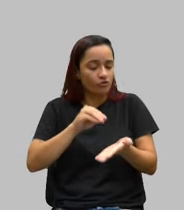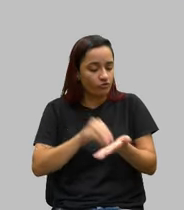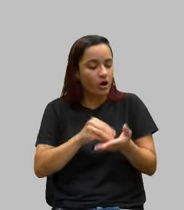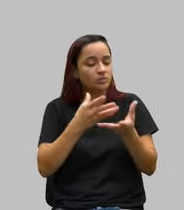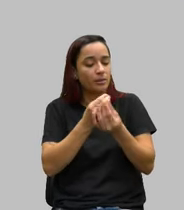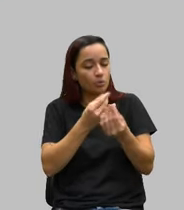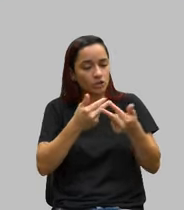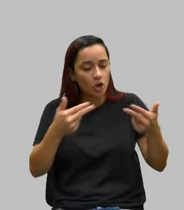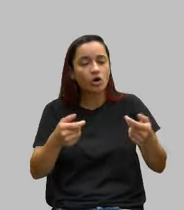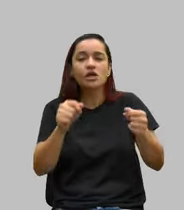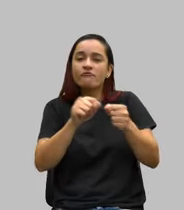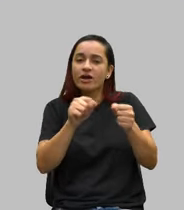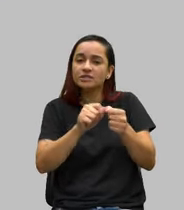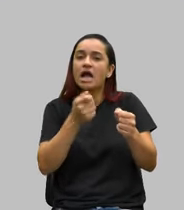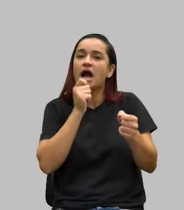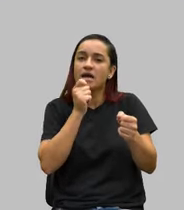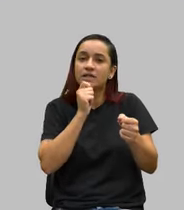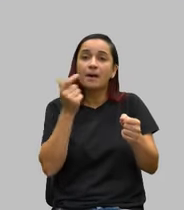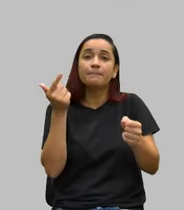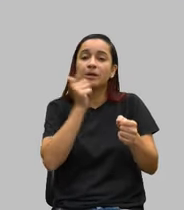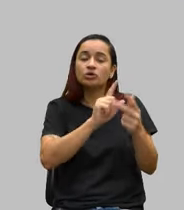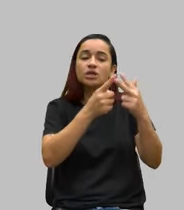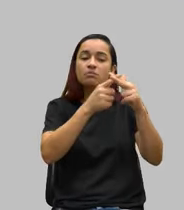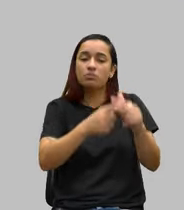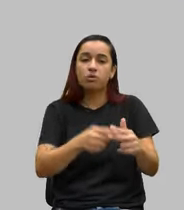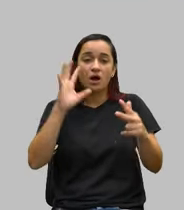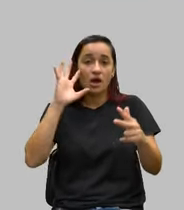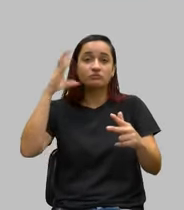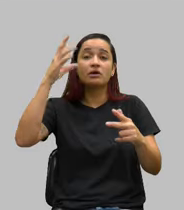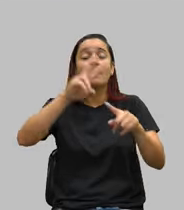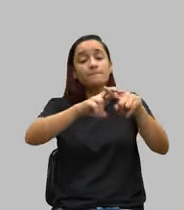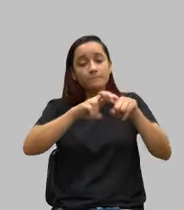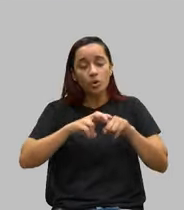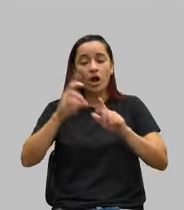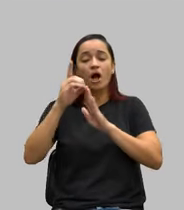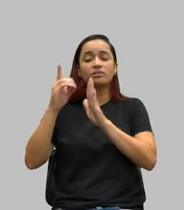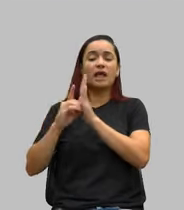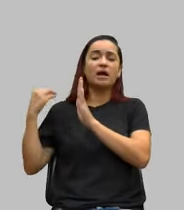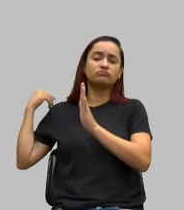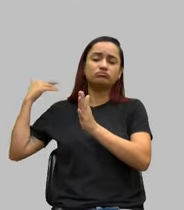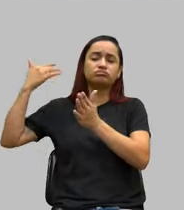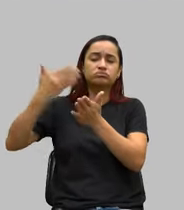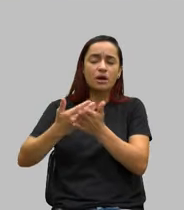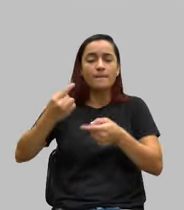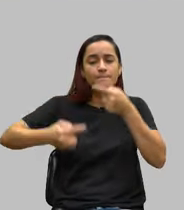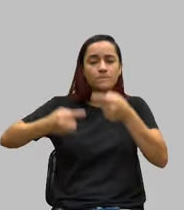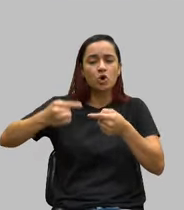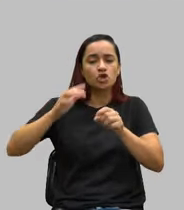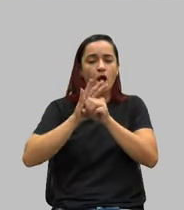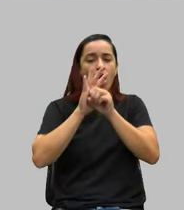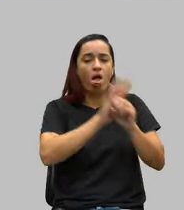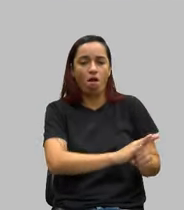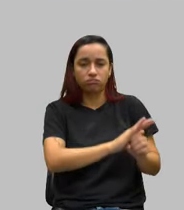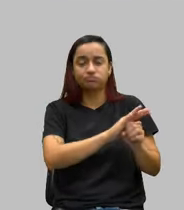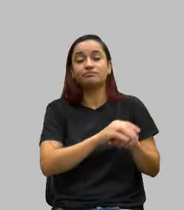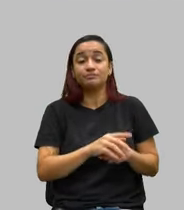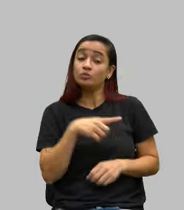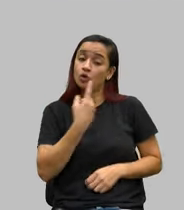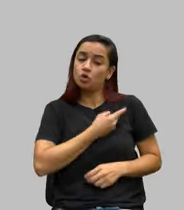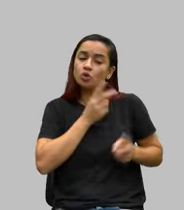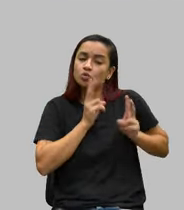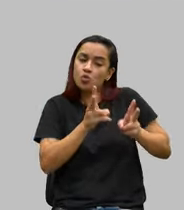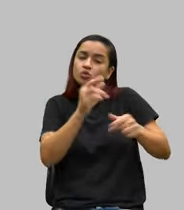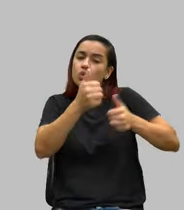reparar os danos causados por décadas de políticas repressivas continuaremos a lutar por uma